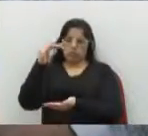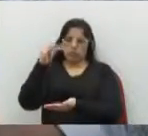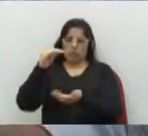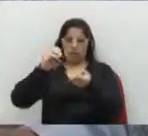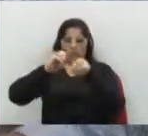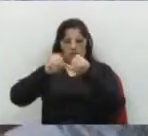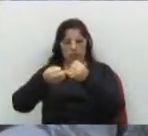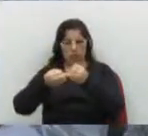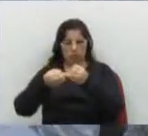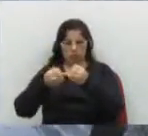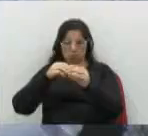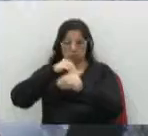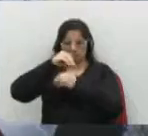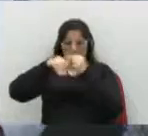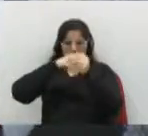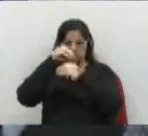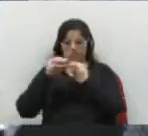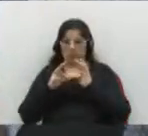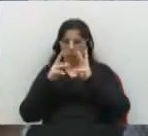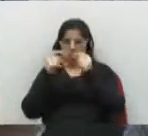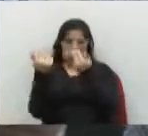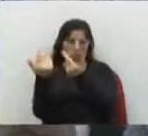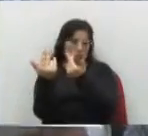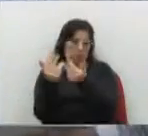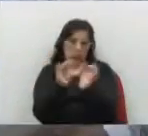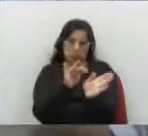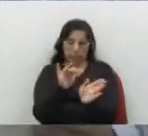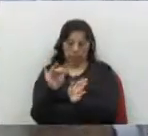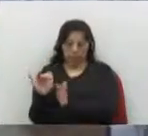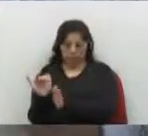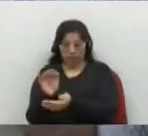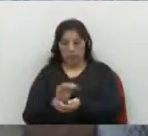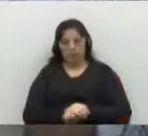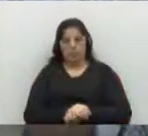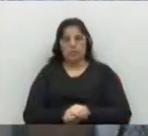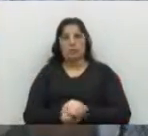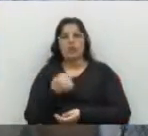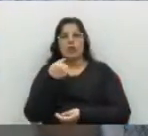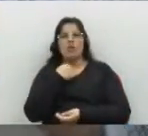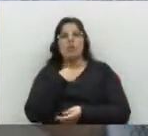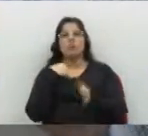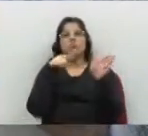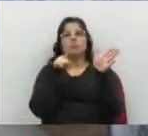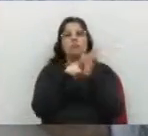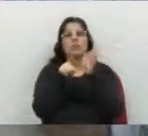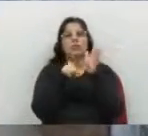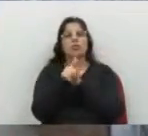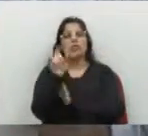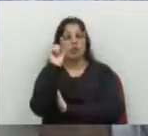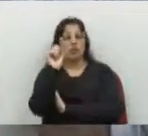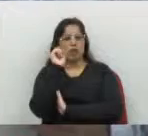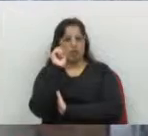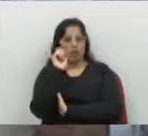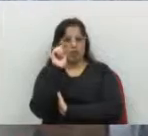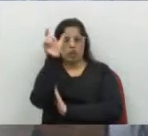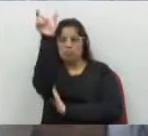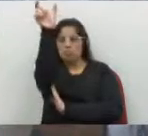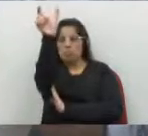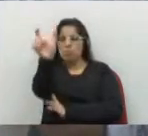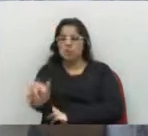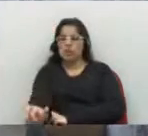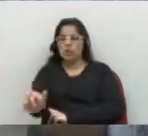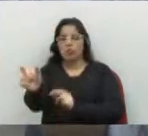inteiro. Então, a gente fez esse requerimento. Primeiro, a primeira pergunta é informações sobre quem é o